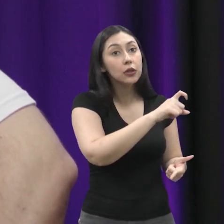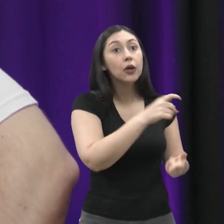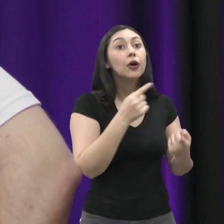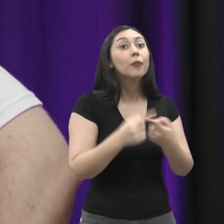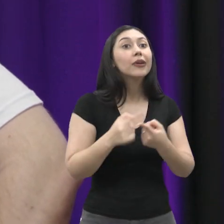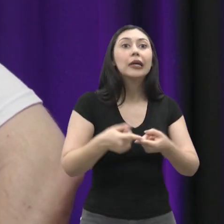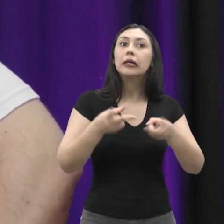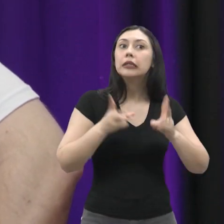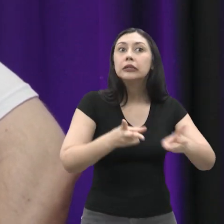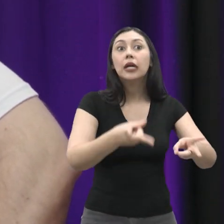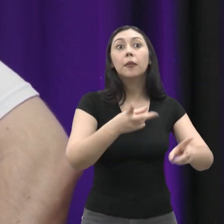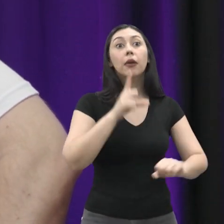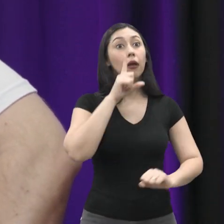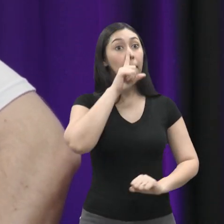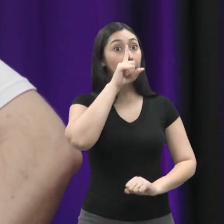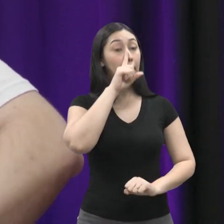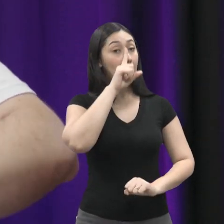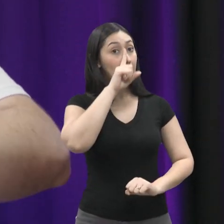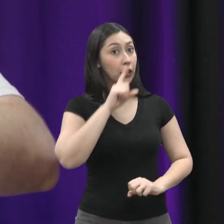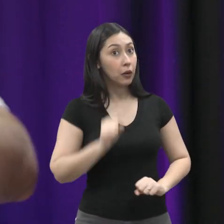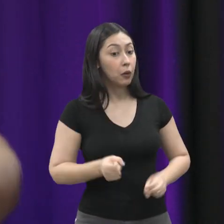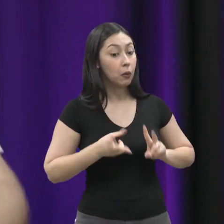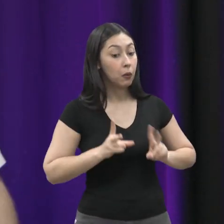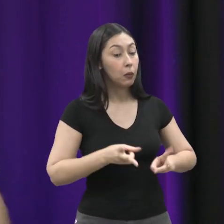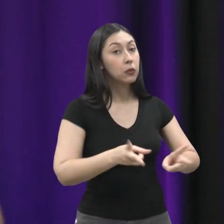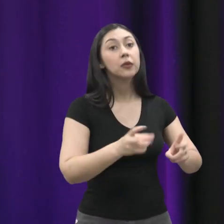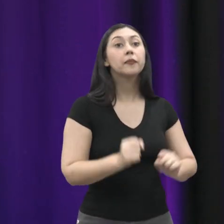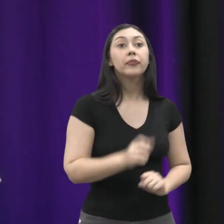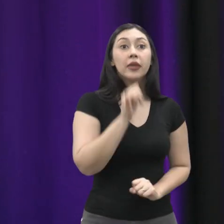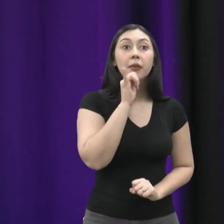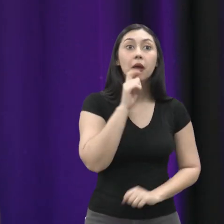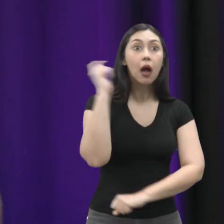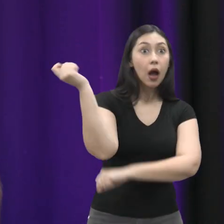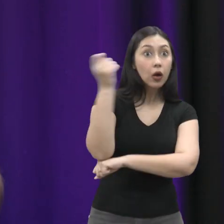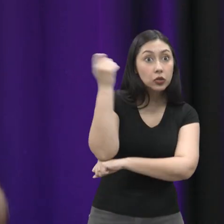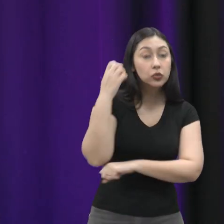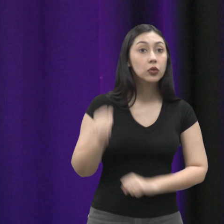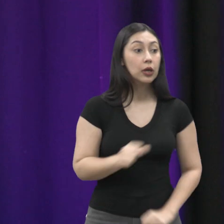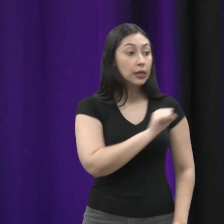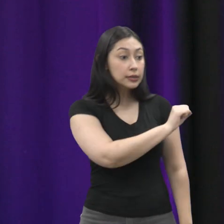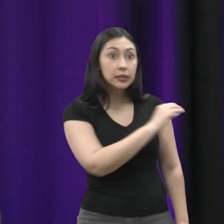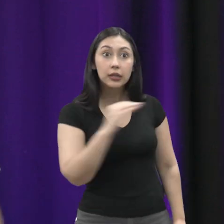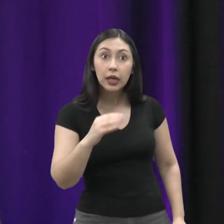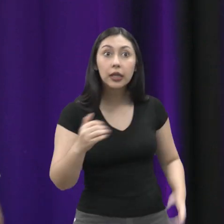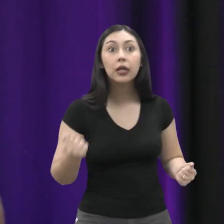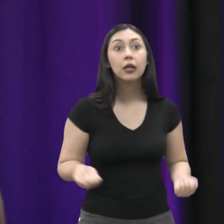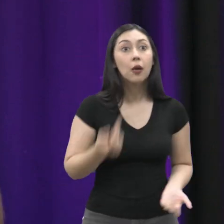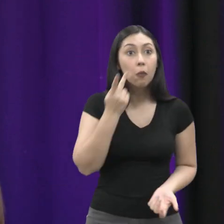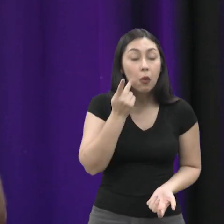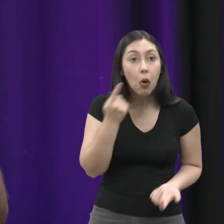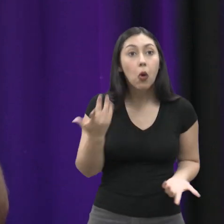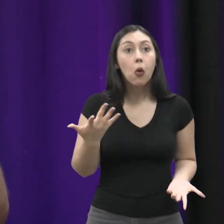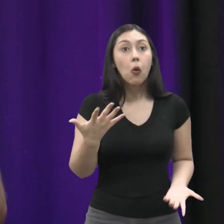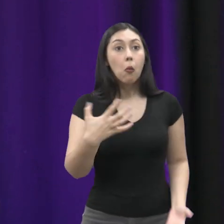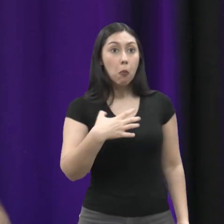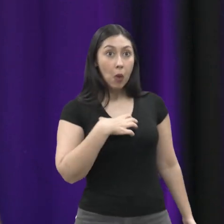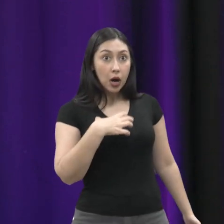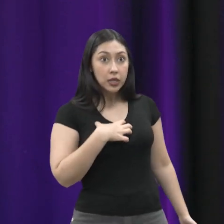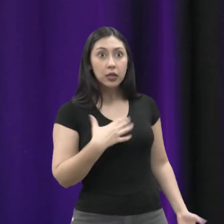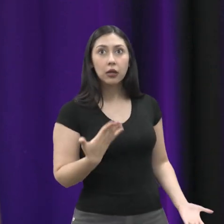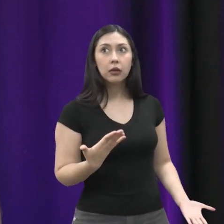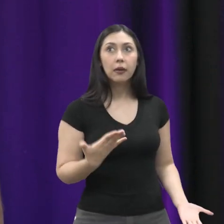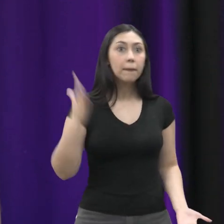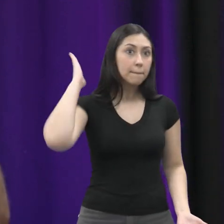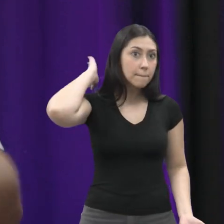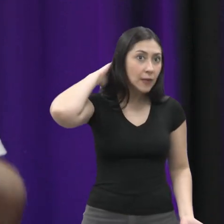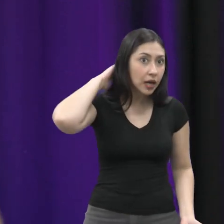ameaças de fragmentação. Então, Rio Grande do Sul, Santa Catarina, Pernambuco, Bahia, Pará,